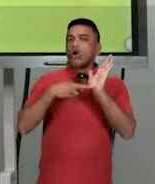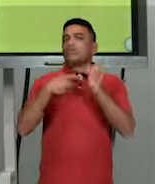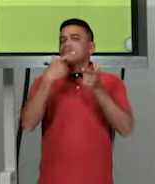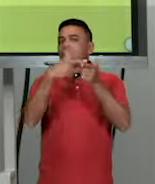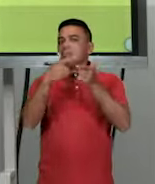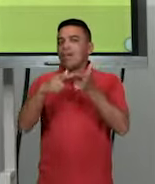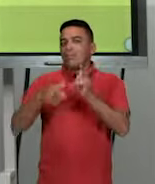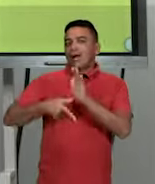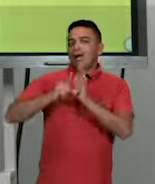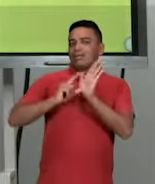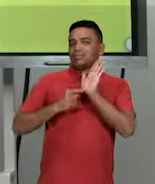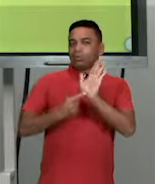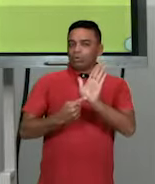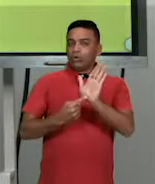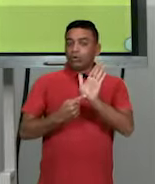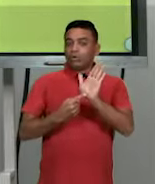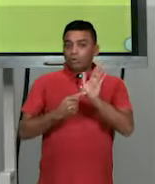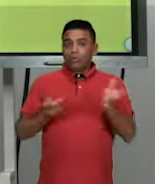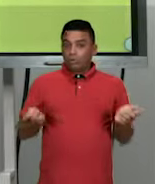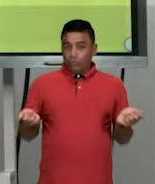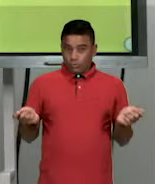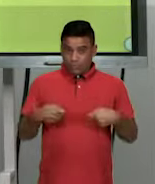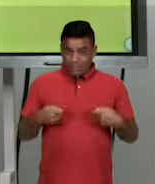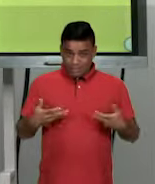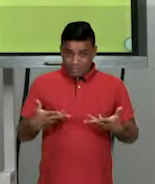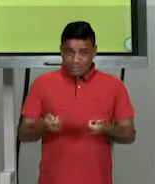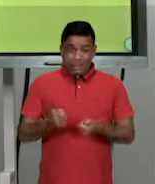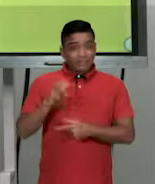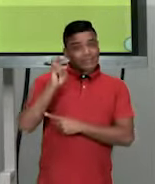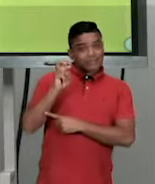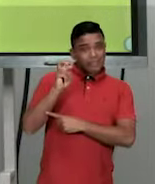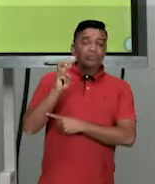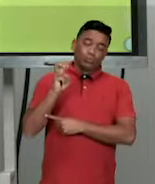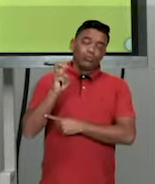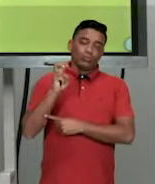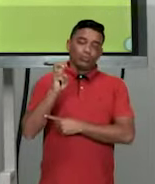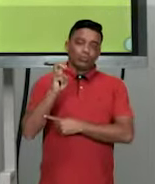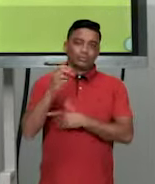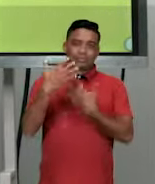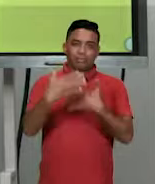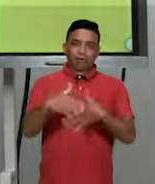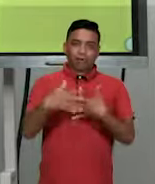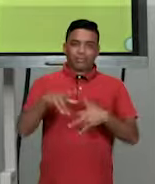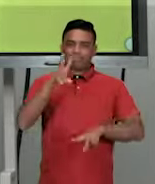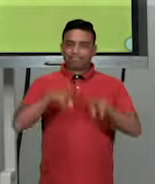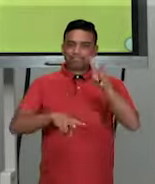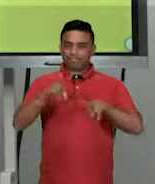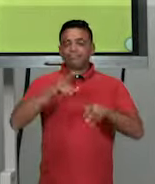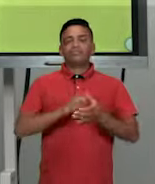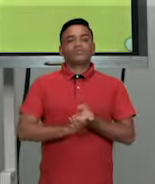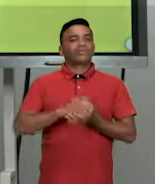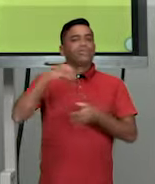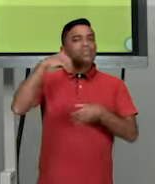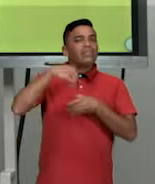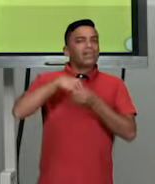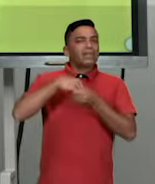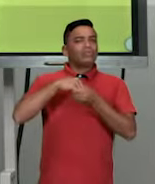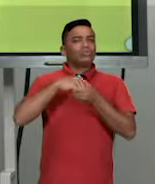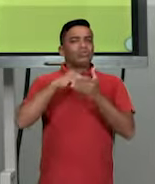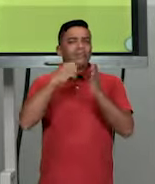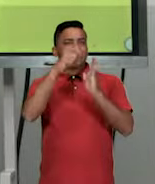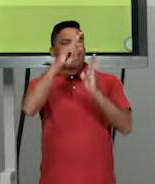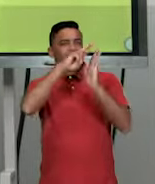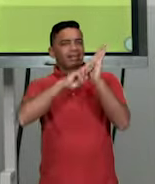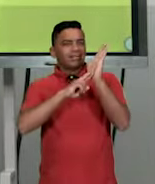competência 5 de avaliação da prova. E aí, dentro do desenvolvimento, é o lugar que